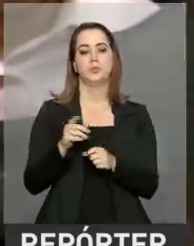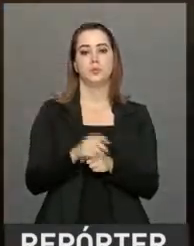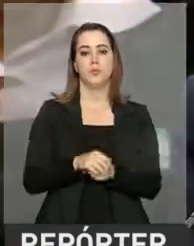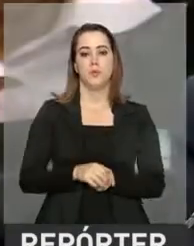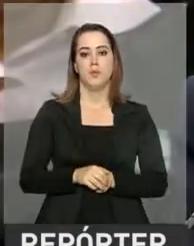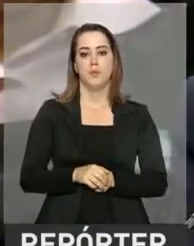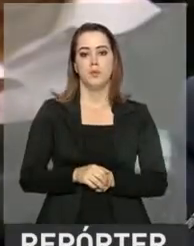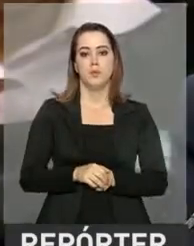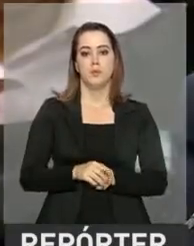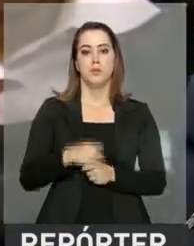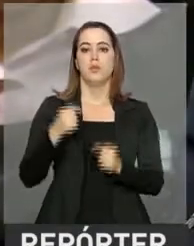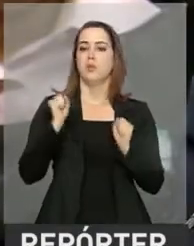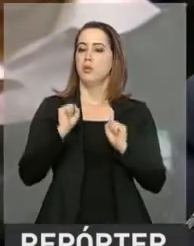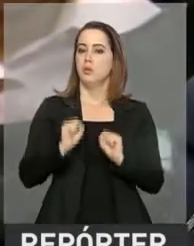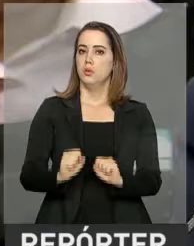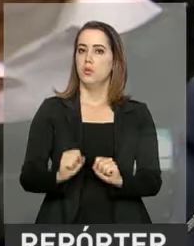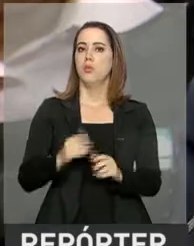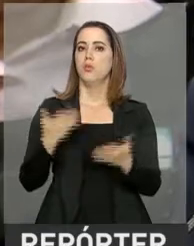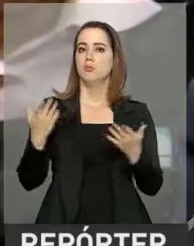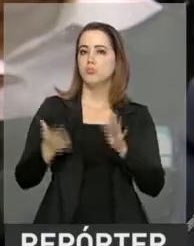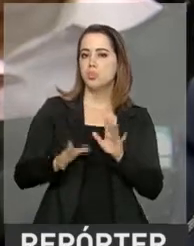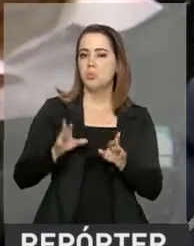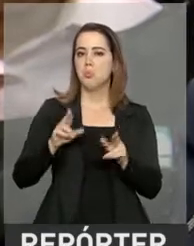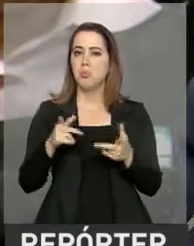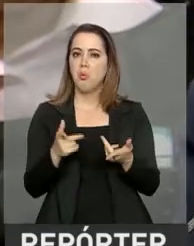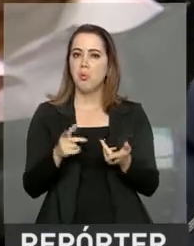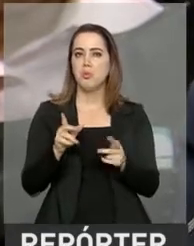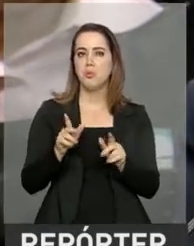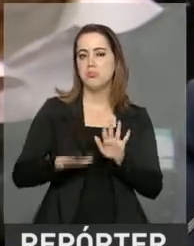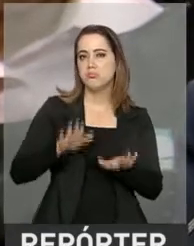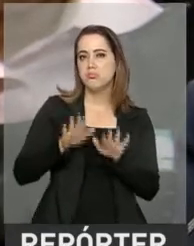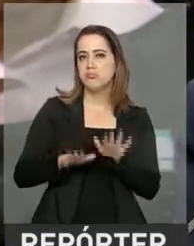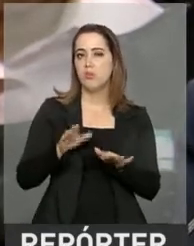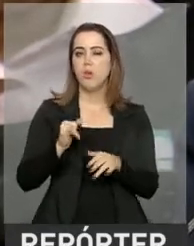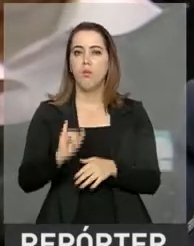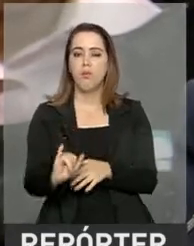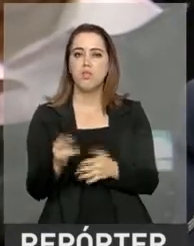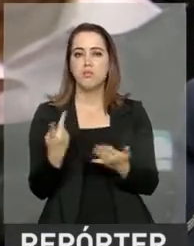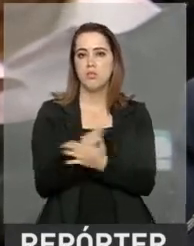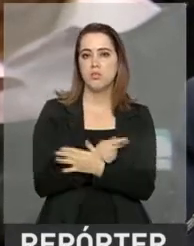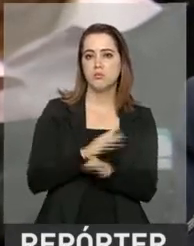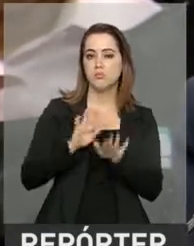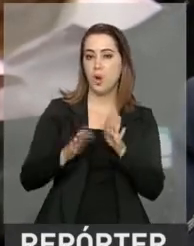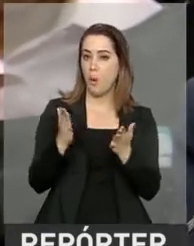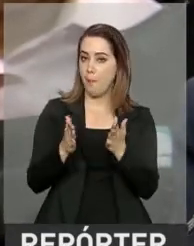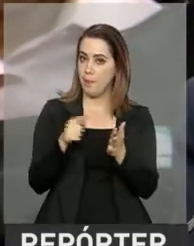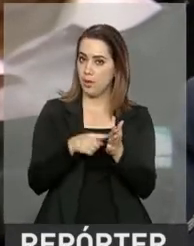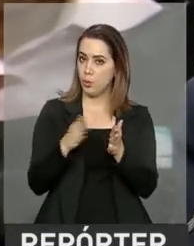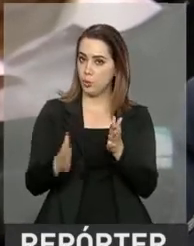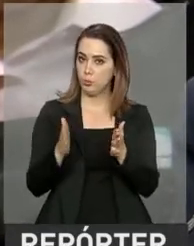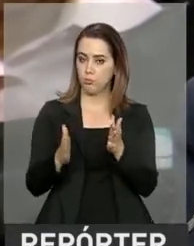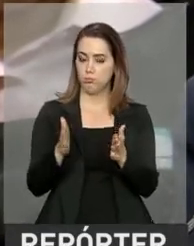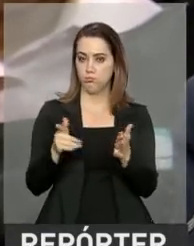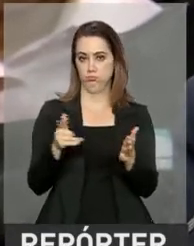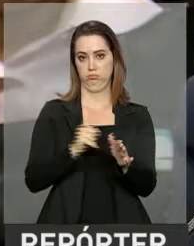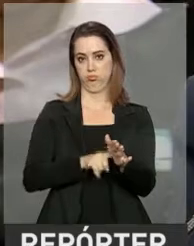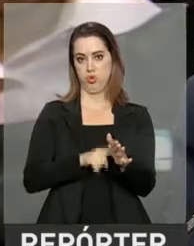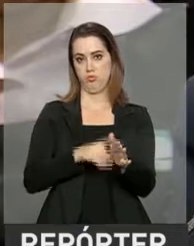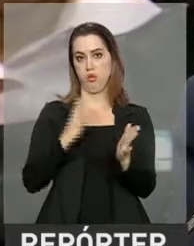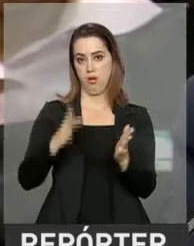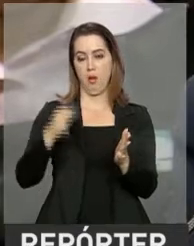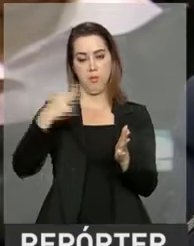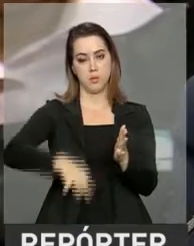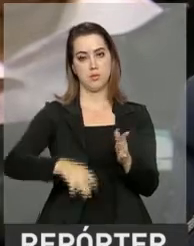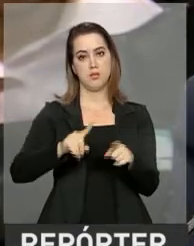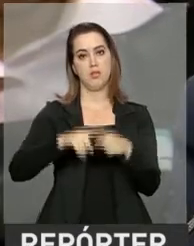definitiva. Impostos de forma transitória, etc., eu acredito que pode vir a ser necessário. Não está isso, não